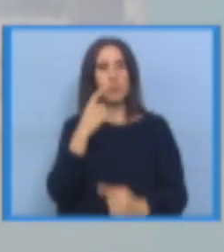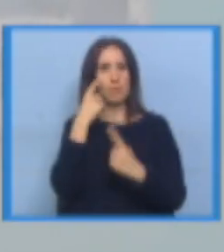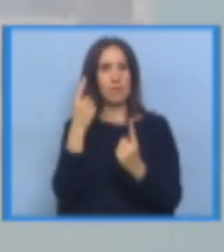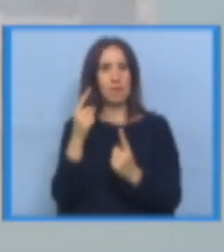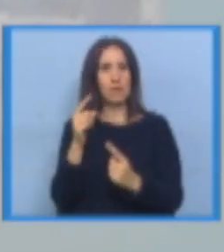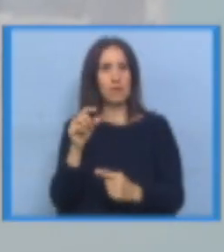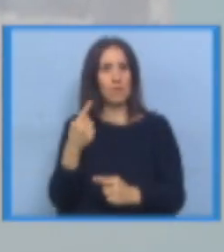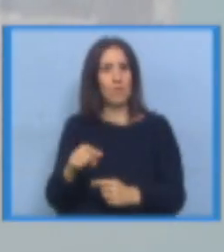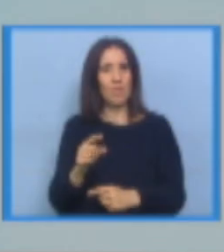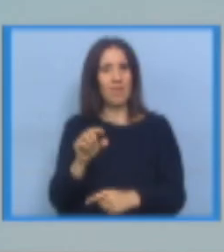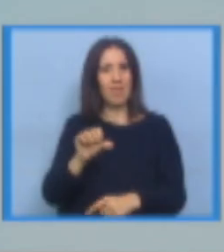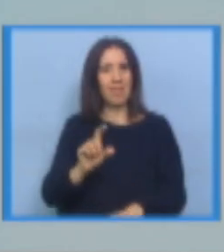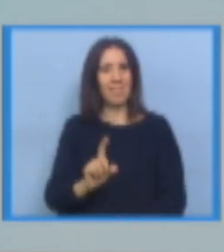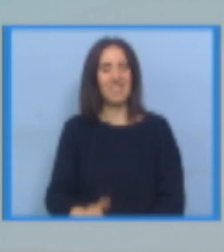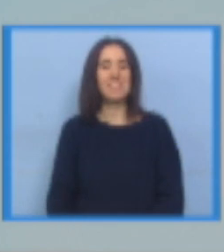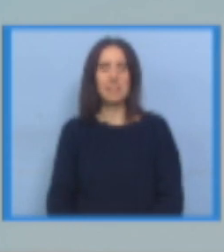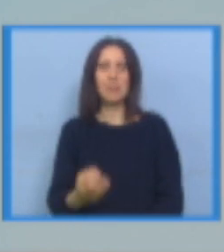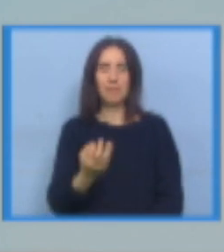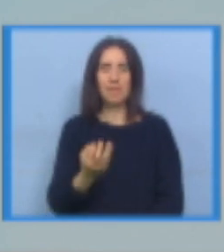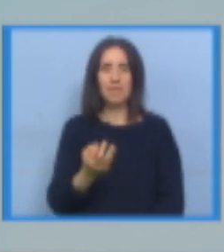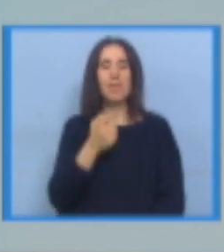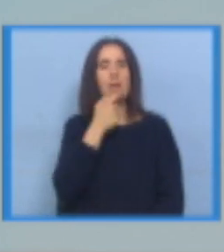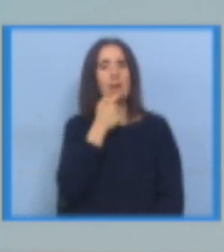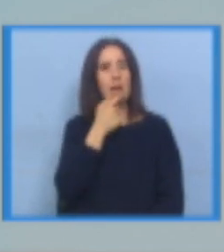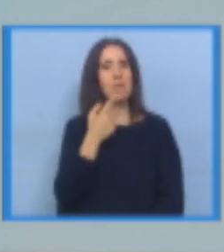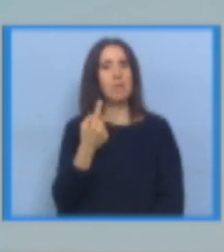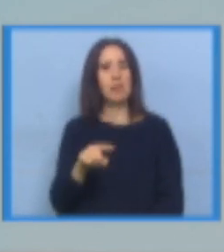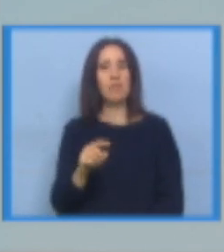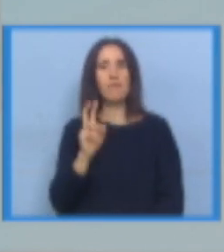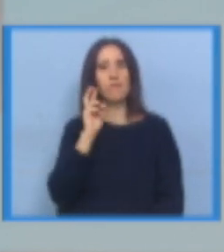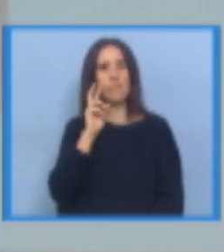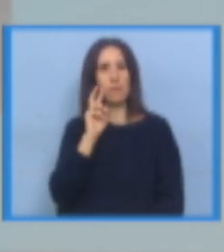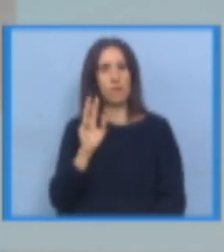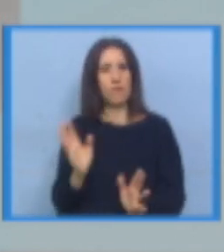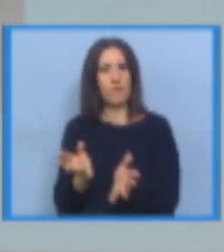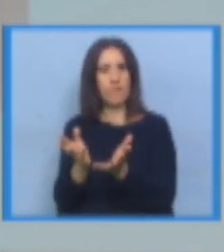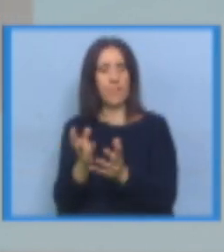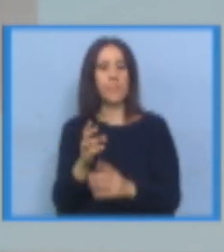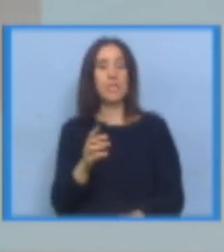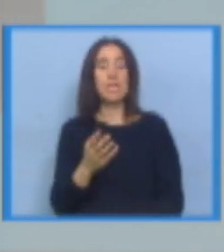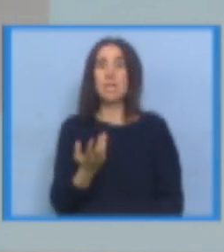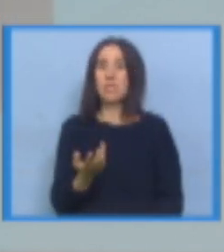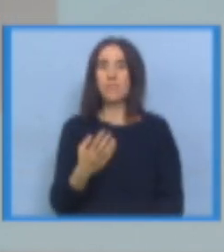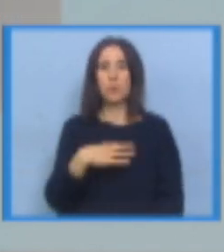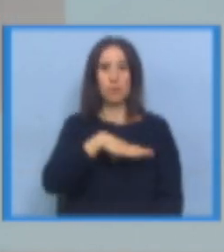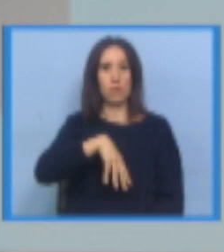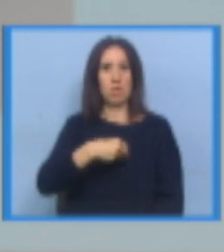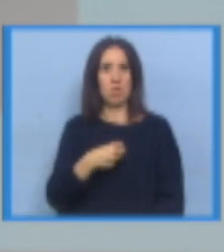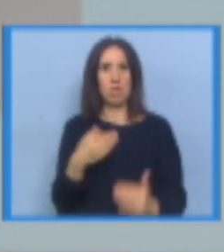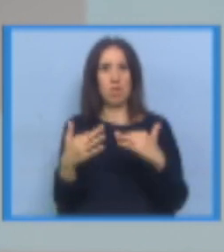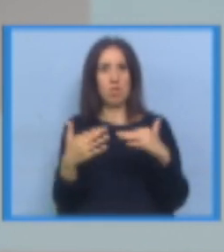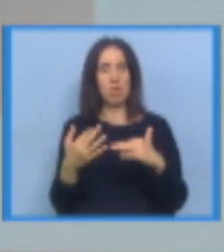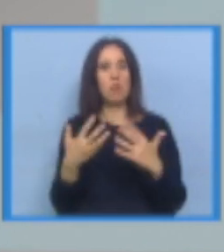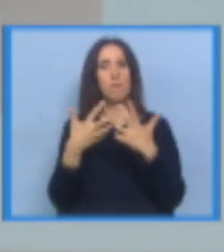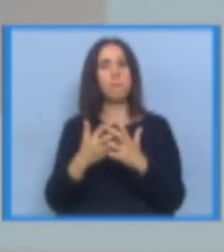não é? Exatamente. E, portanto, tem que ter esta componente valorativa. E o Mundial é,